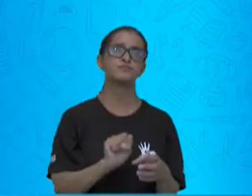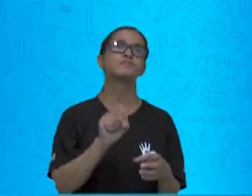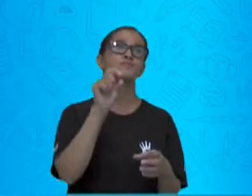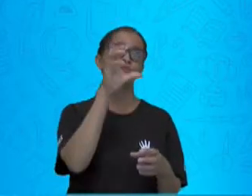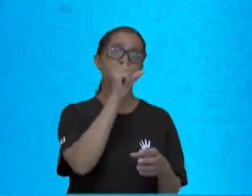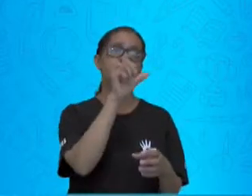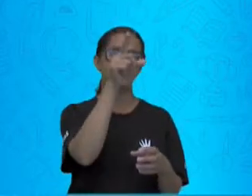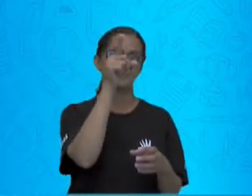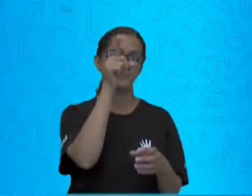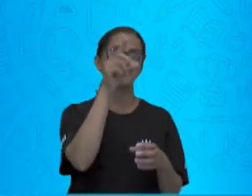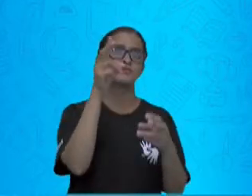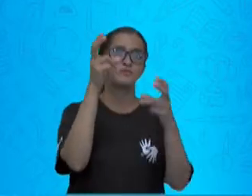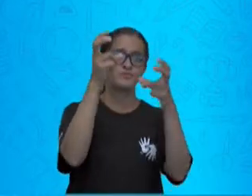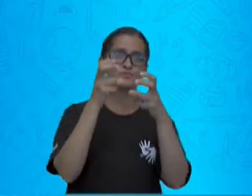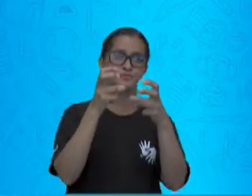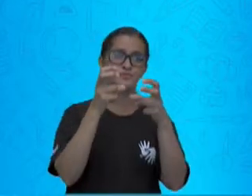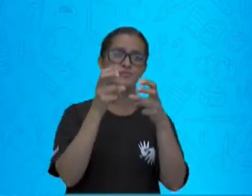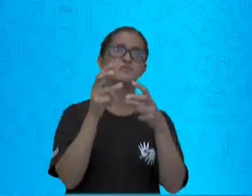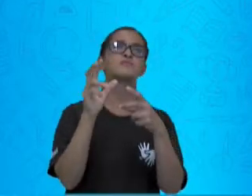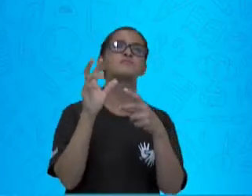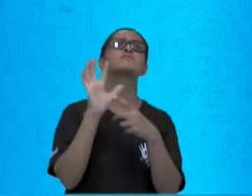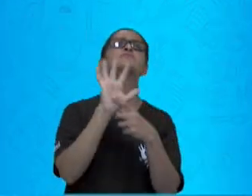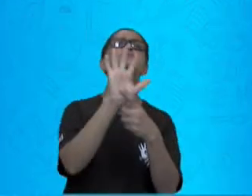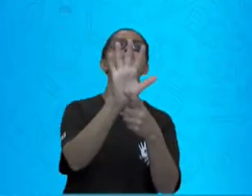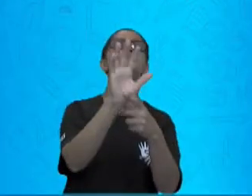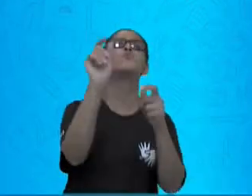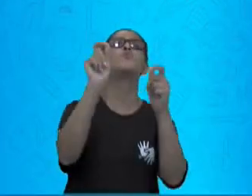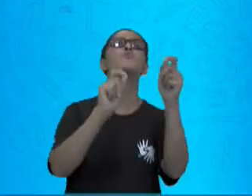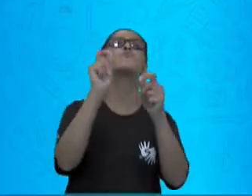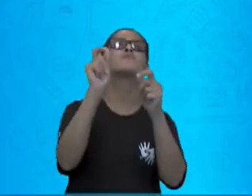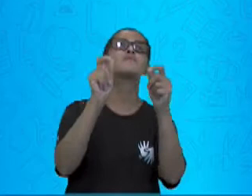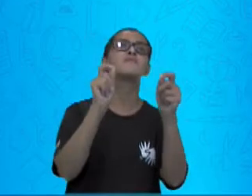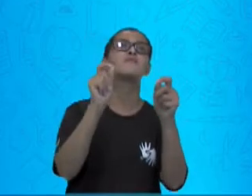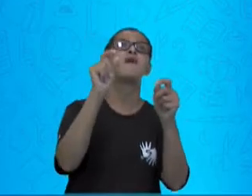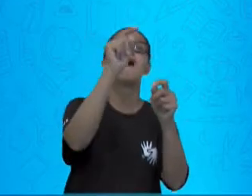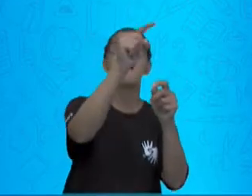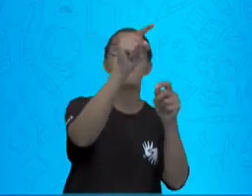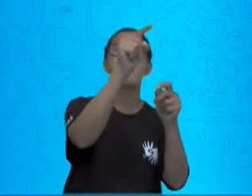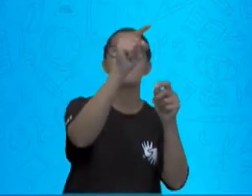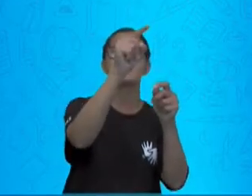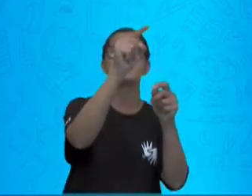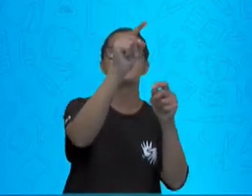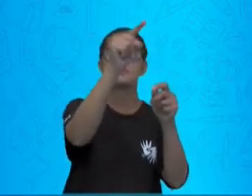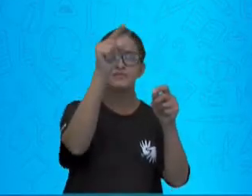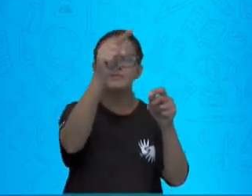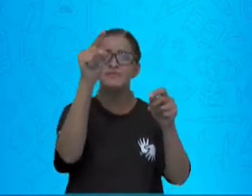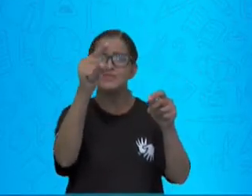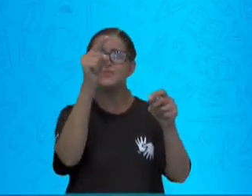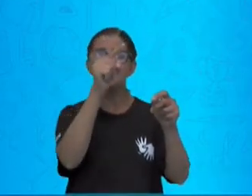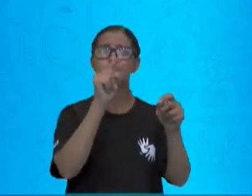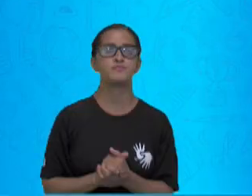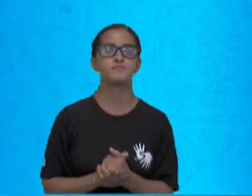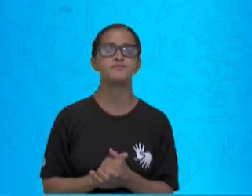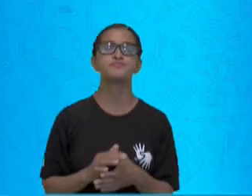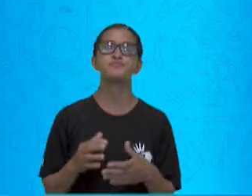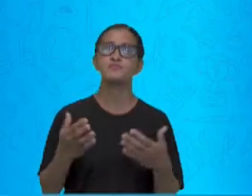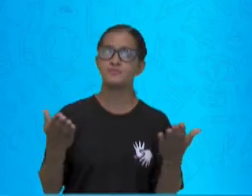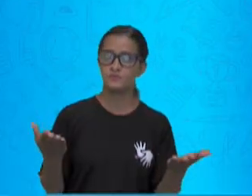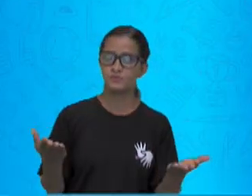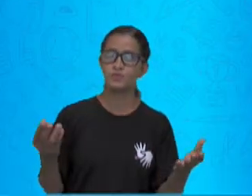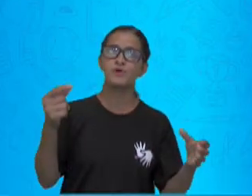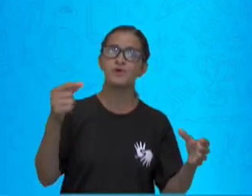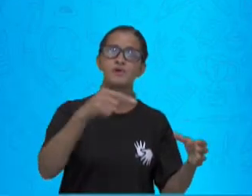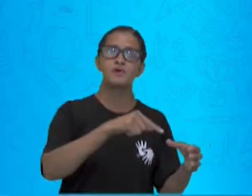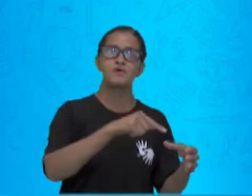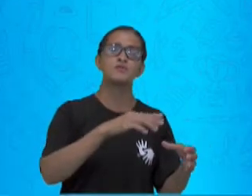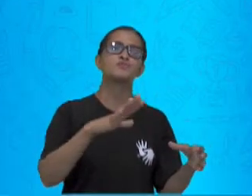de laranja. Aqui nós conseguimos ver a expansão geográfica de cada região. Na